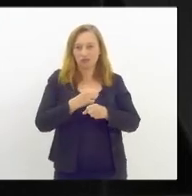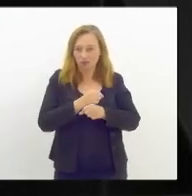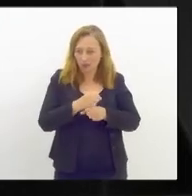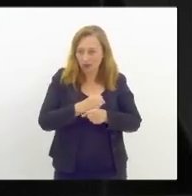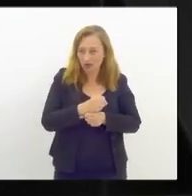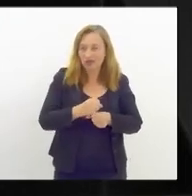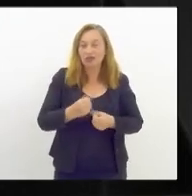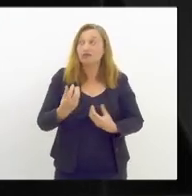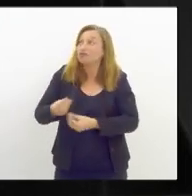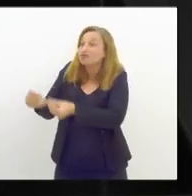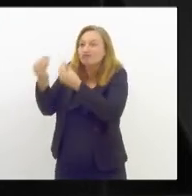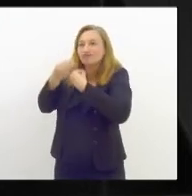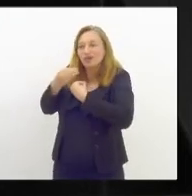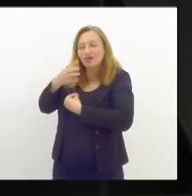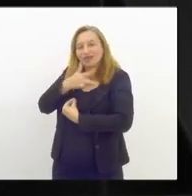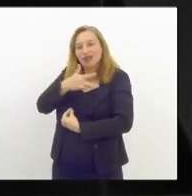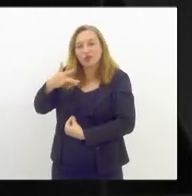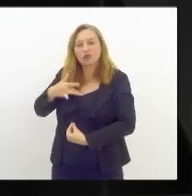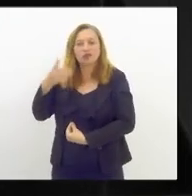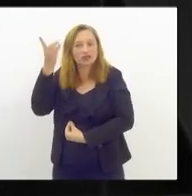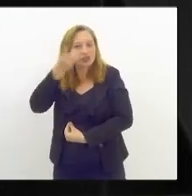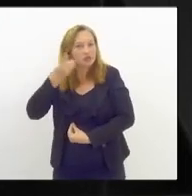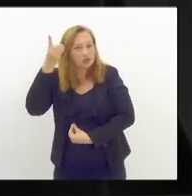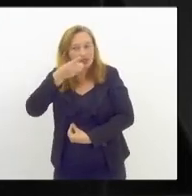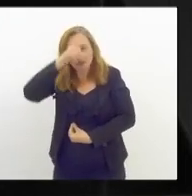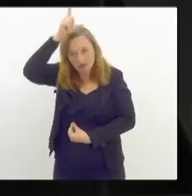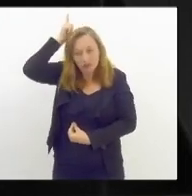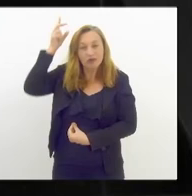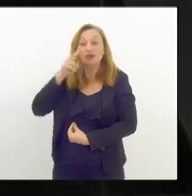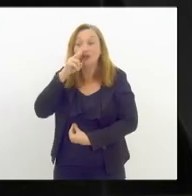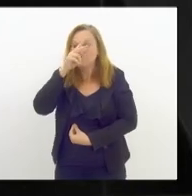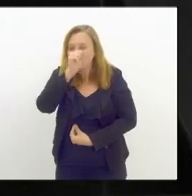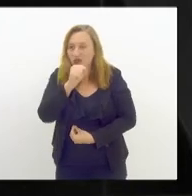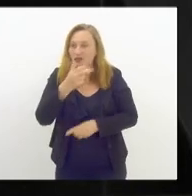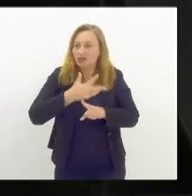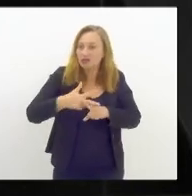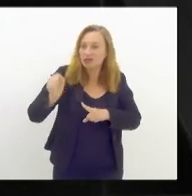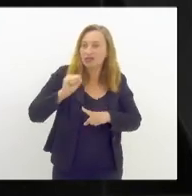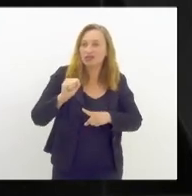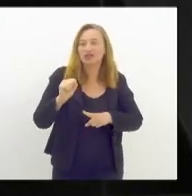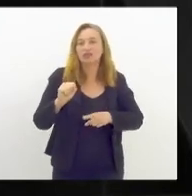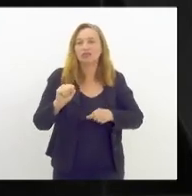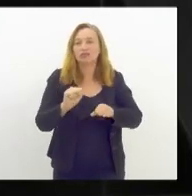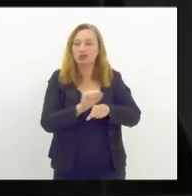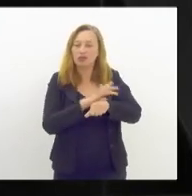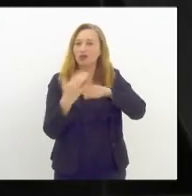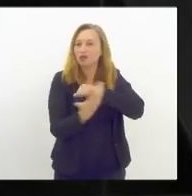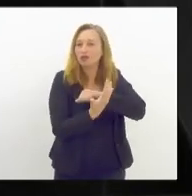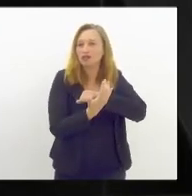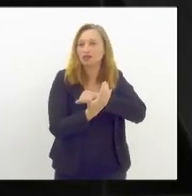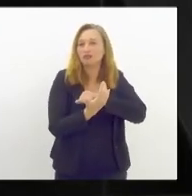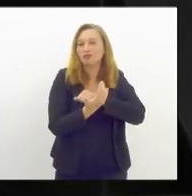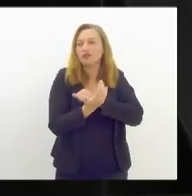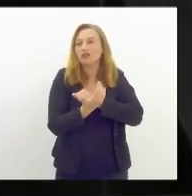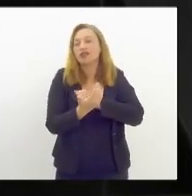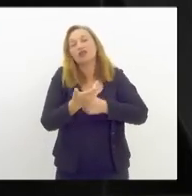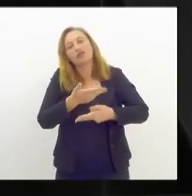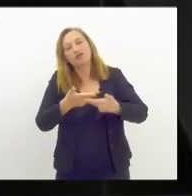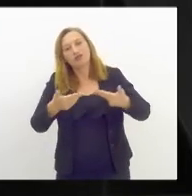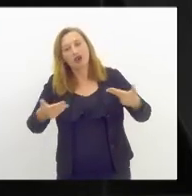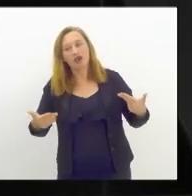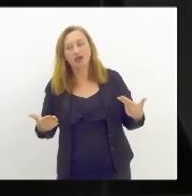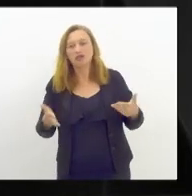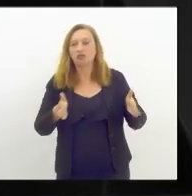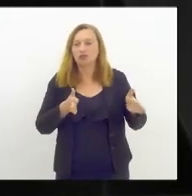nos deu saúde e Deputado Luiz Paulo e forças e vencemos a covid muitos nos deixaram